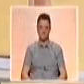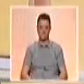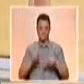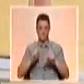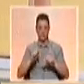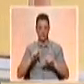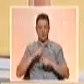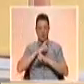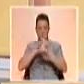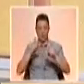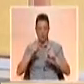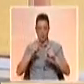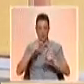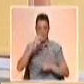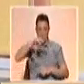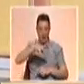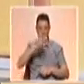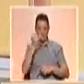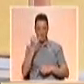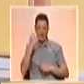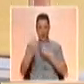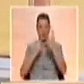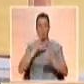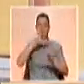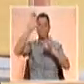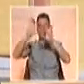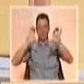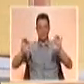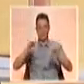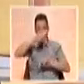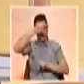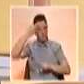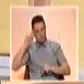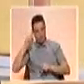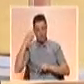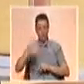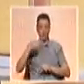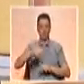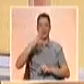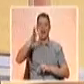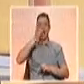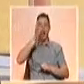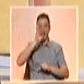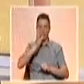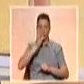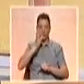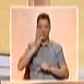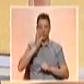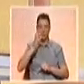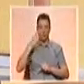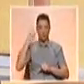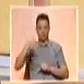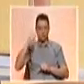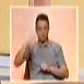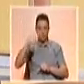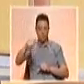E aqui fica um retrato feito com a ajuda da AMI de alguns países onde as dificuldades para ter água no dia